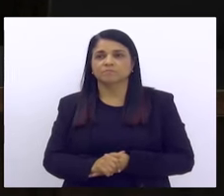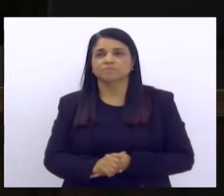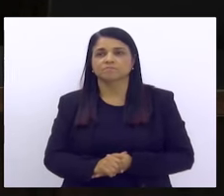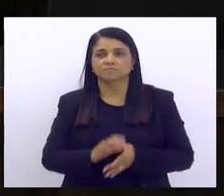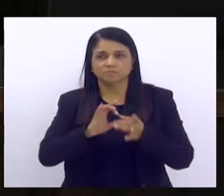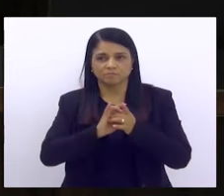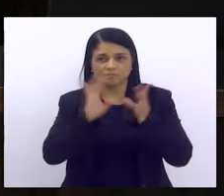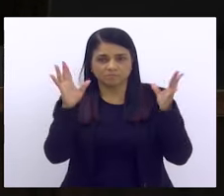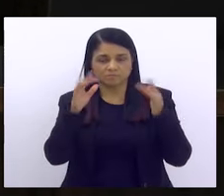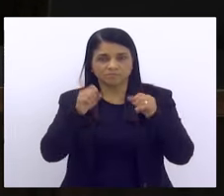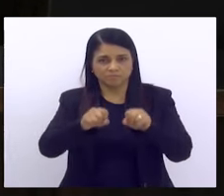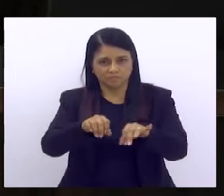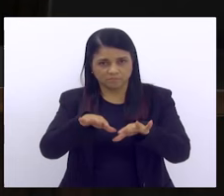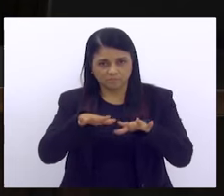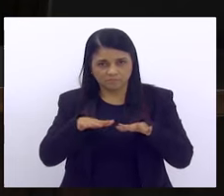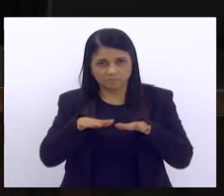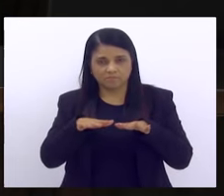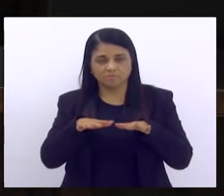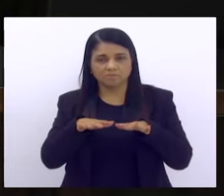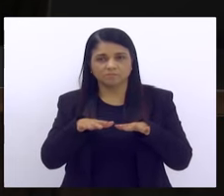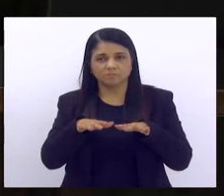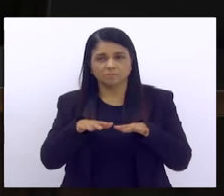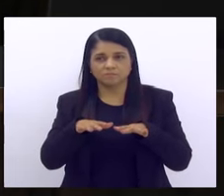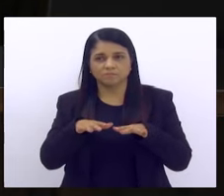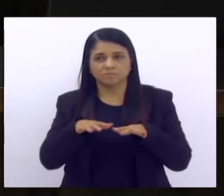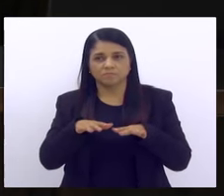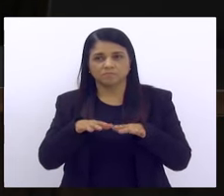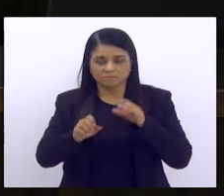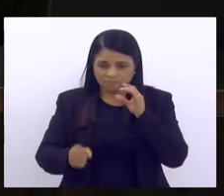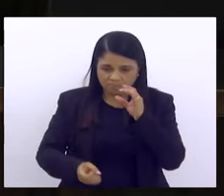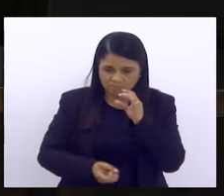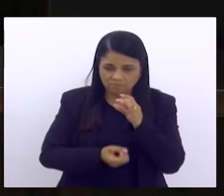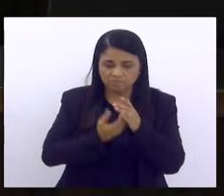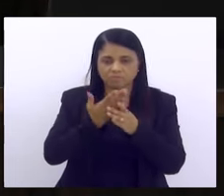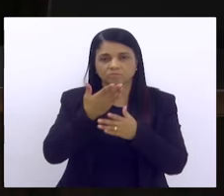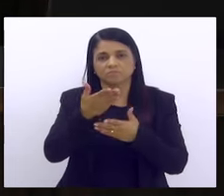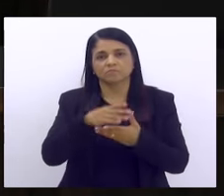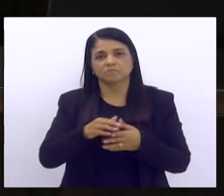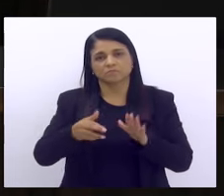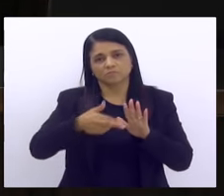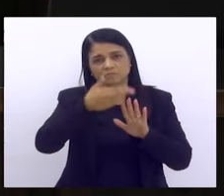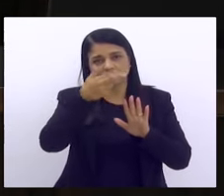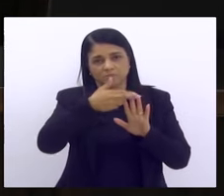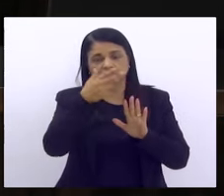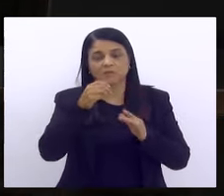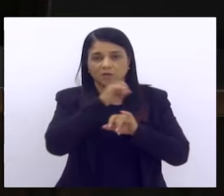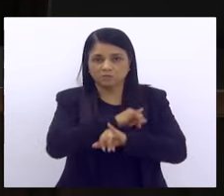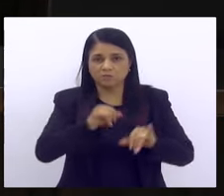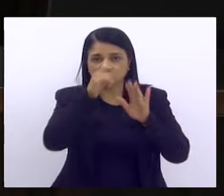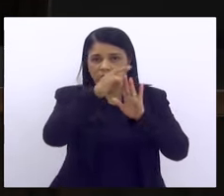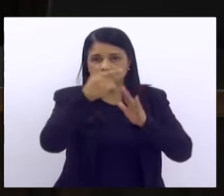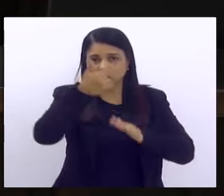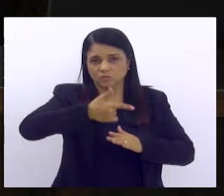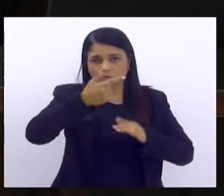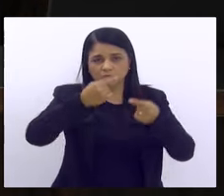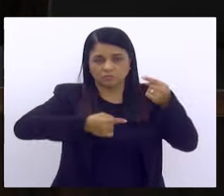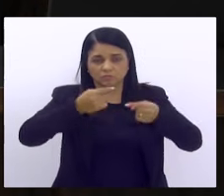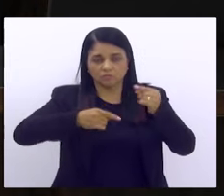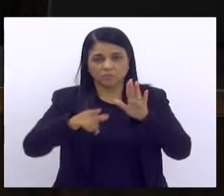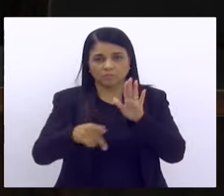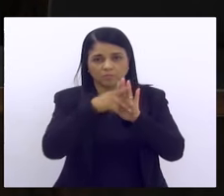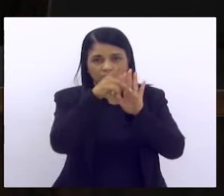Autorizado pelo plenário e pelo o autor do requerimento. Anuncio, em segunda discussão, o projeto de lei